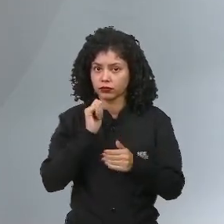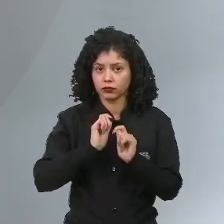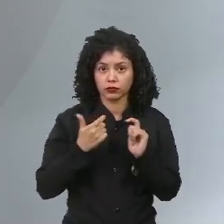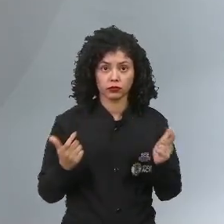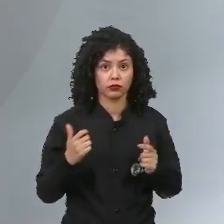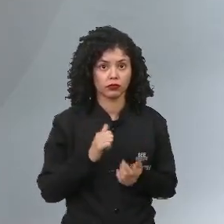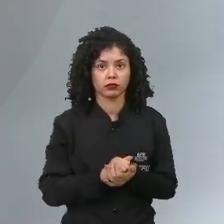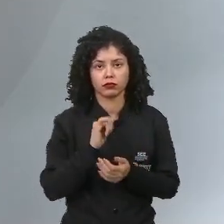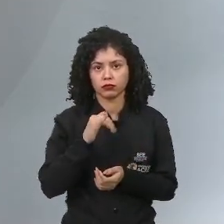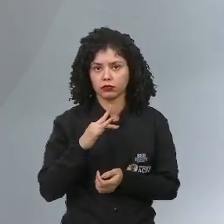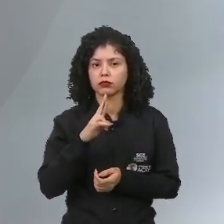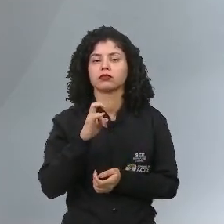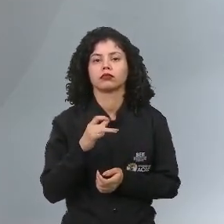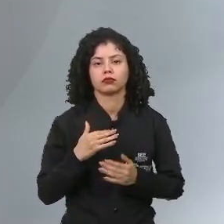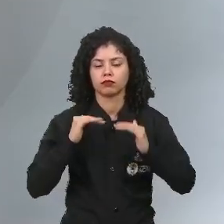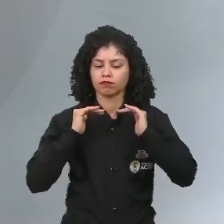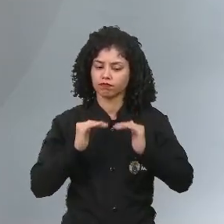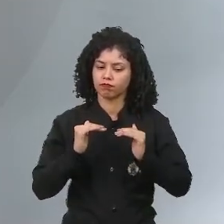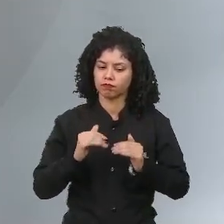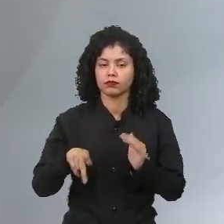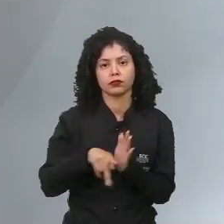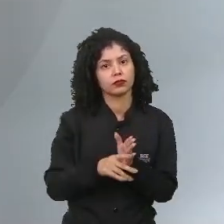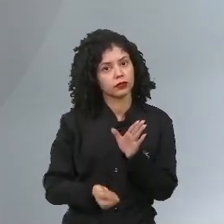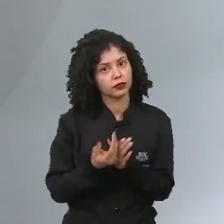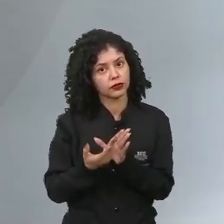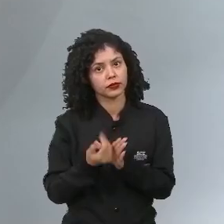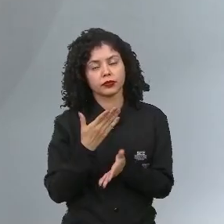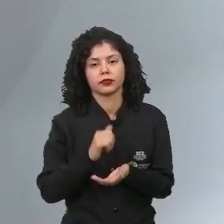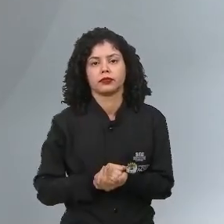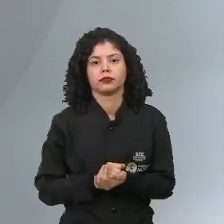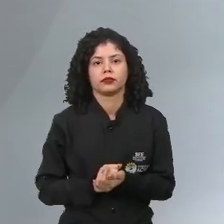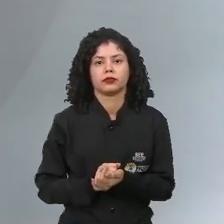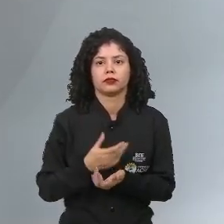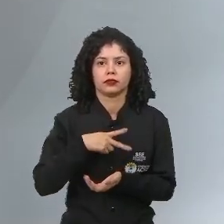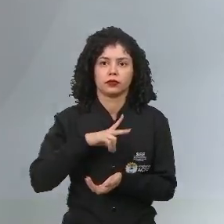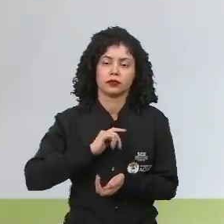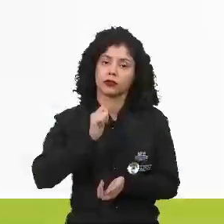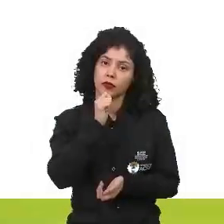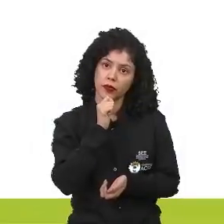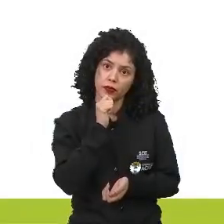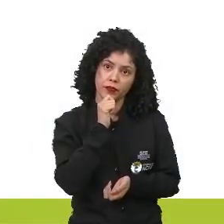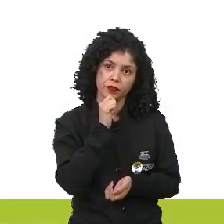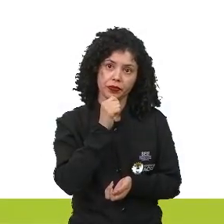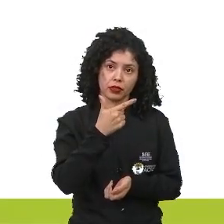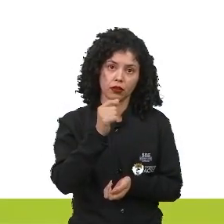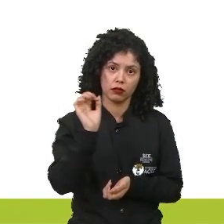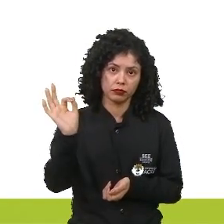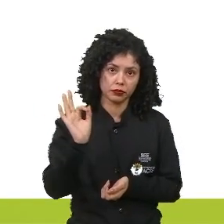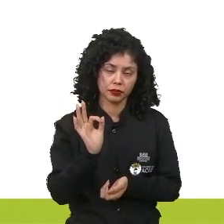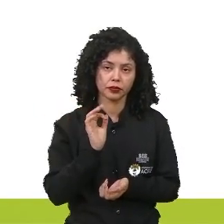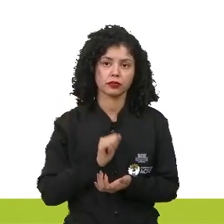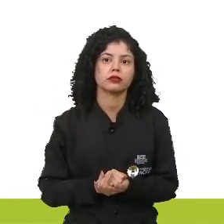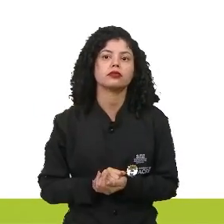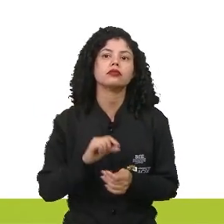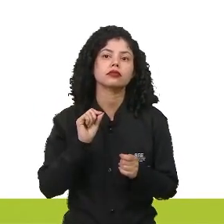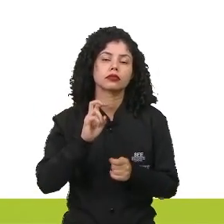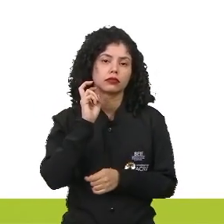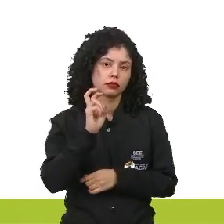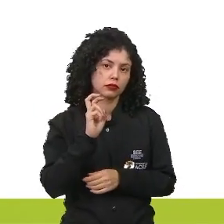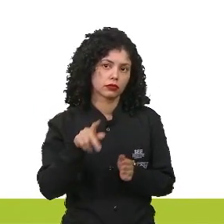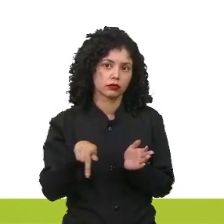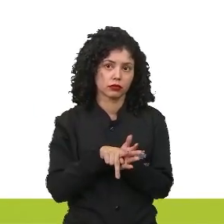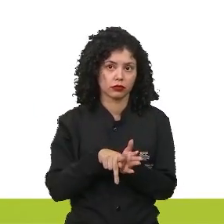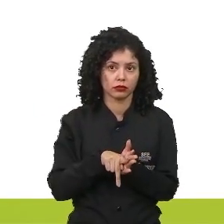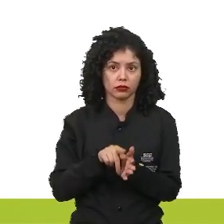impostos foram estabelecidos para gerar cada vez mais lucro para a coroa portuguesa. Além dos 20%, né, que foi o quinto que gerou